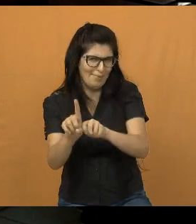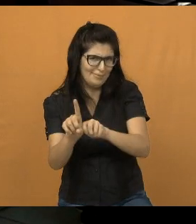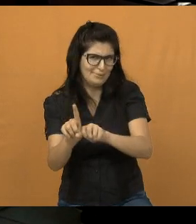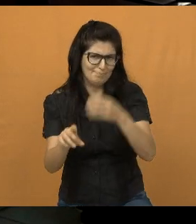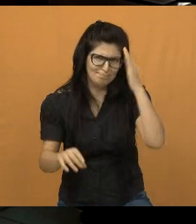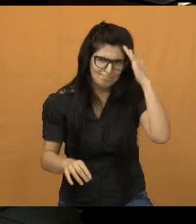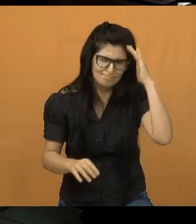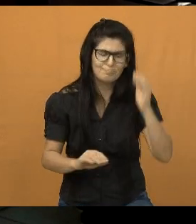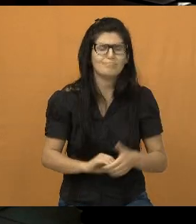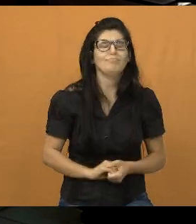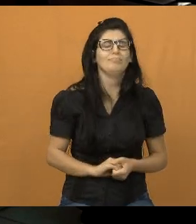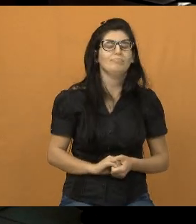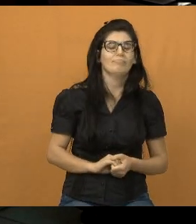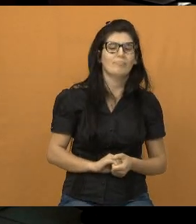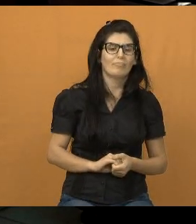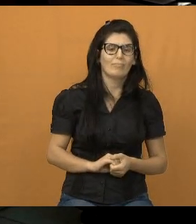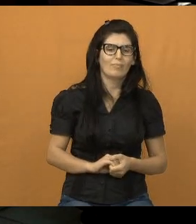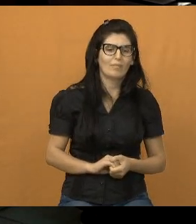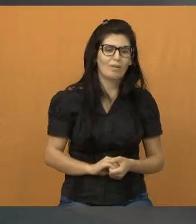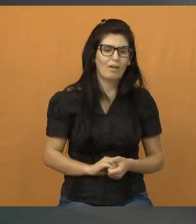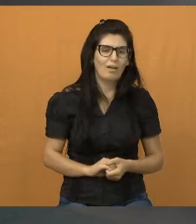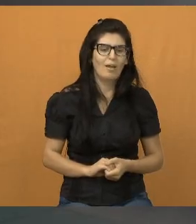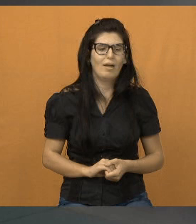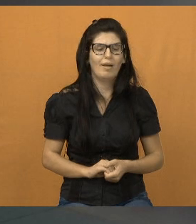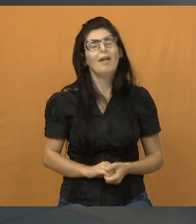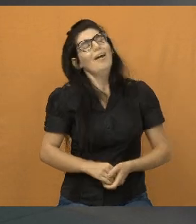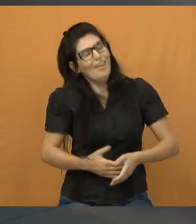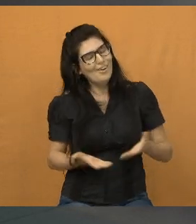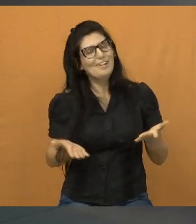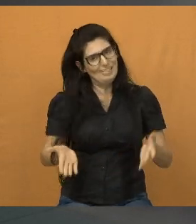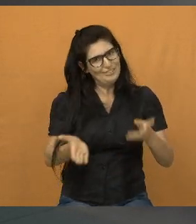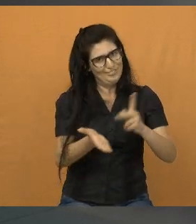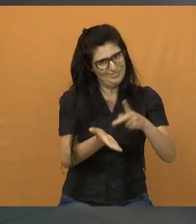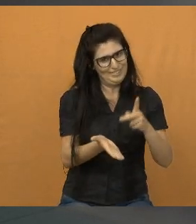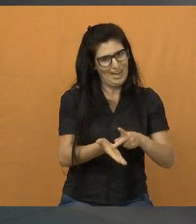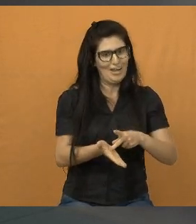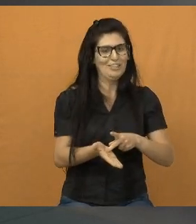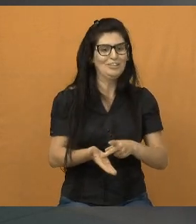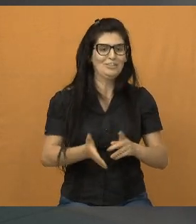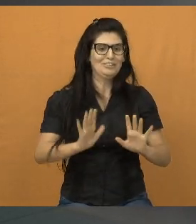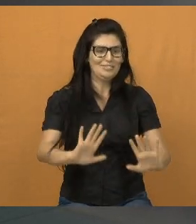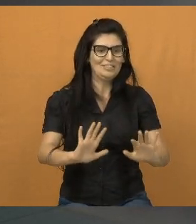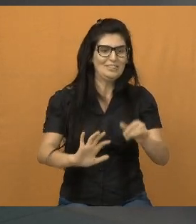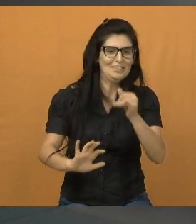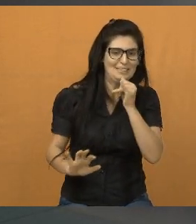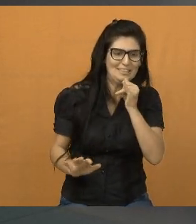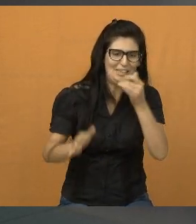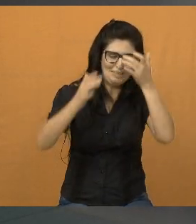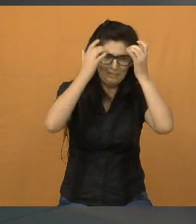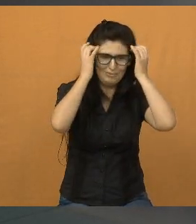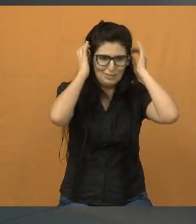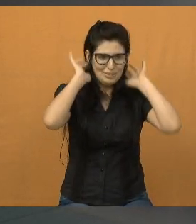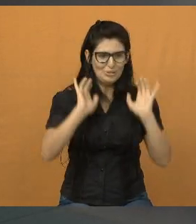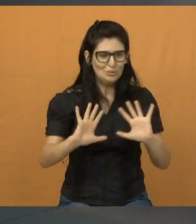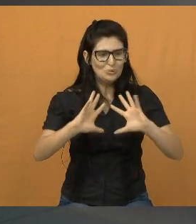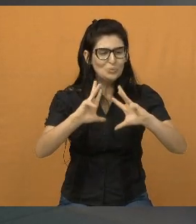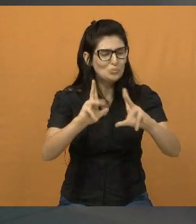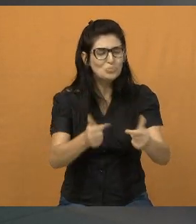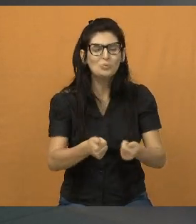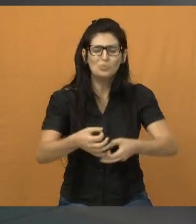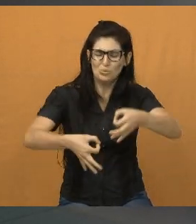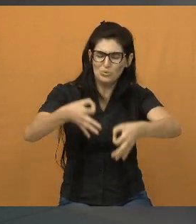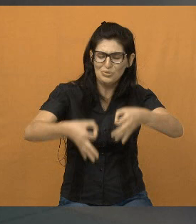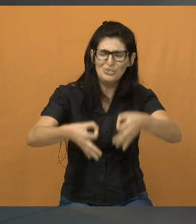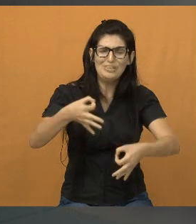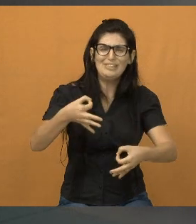Acho que é um grande enfrentamento, é a judiciação mesmo. Quando vocês comentam da Lantos e os processos jurídicos,